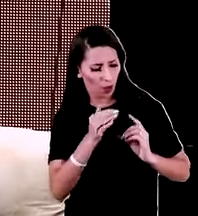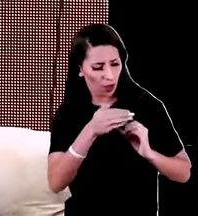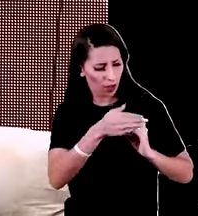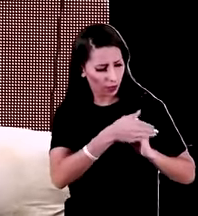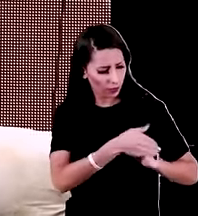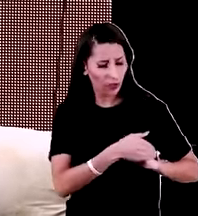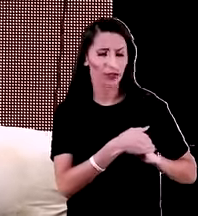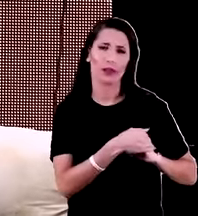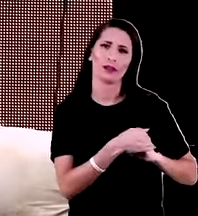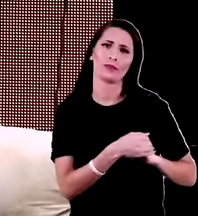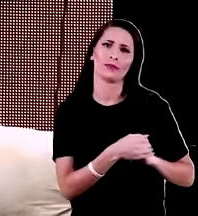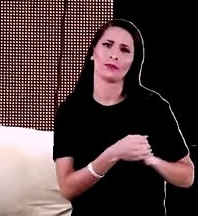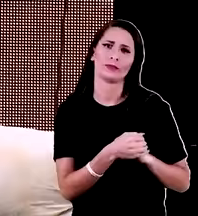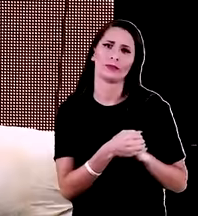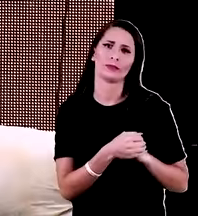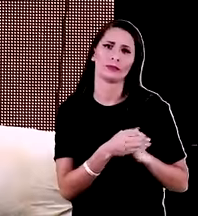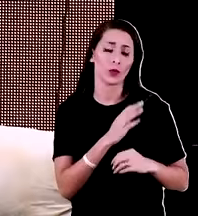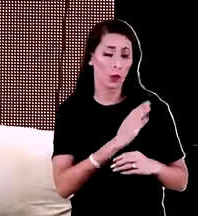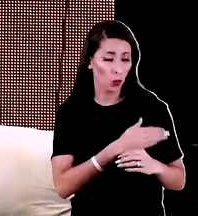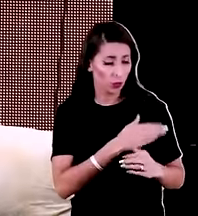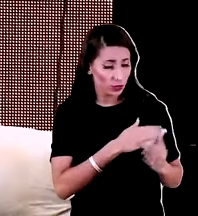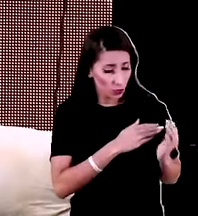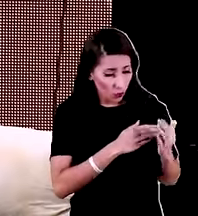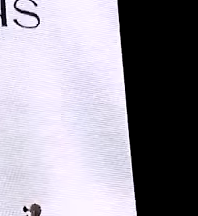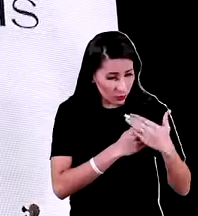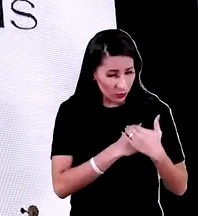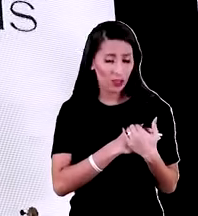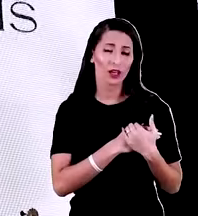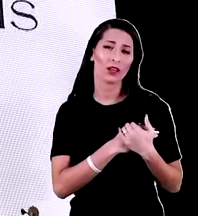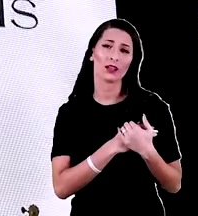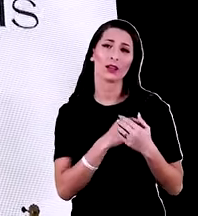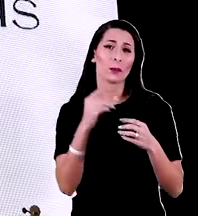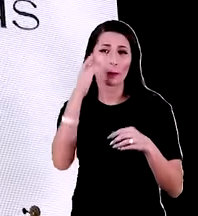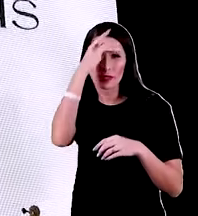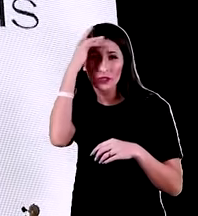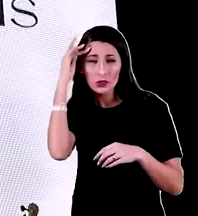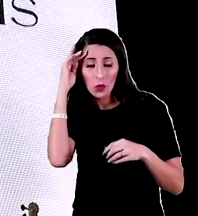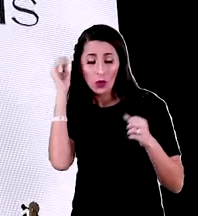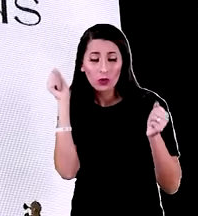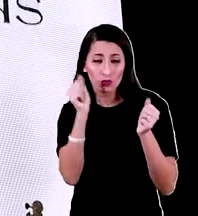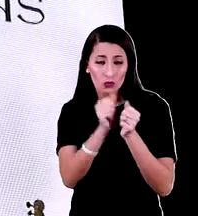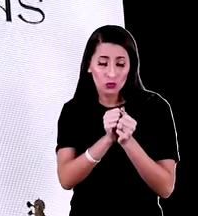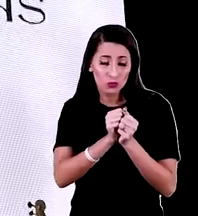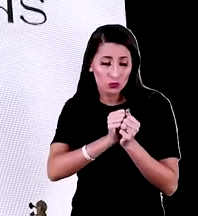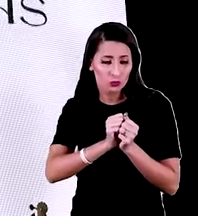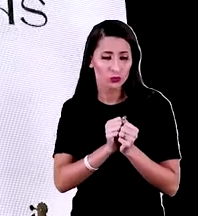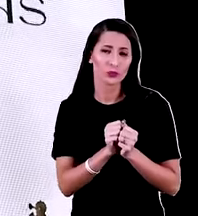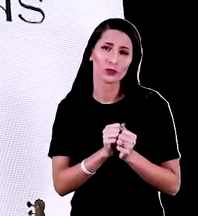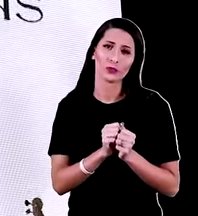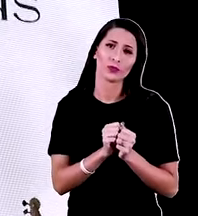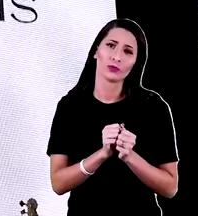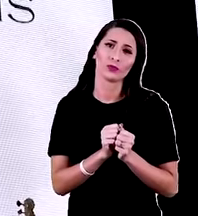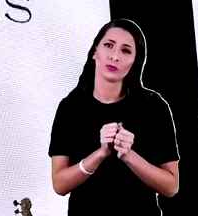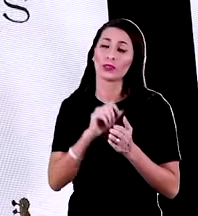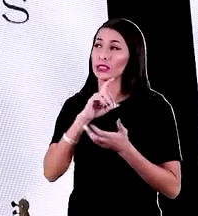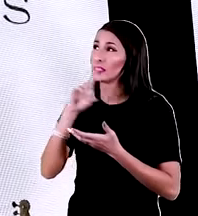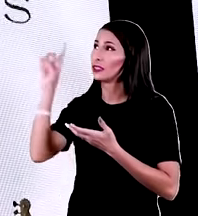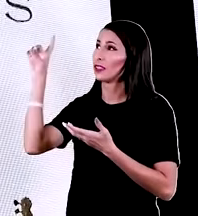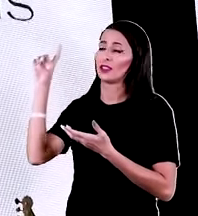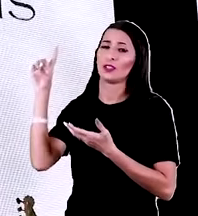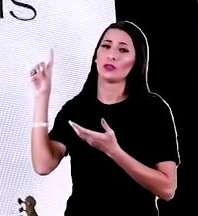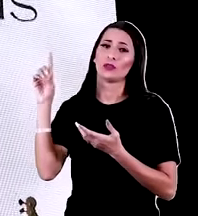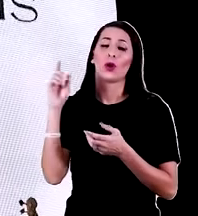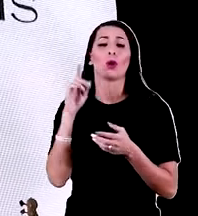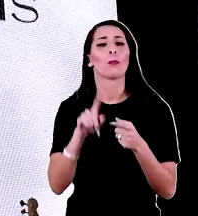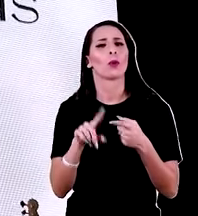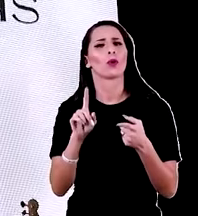tem acesso à nossa vida. É guardar quem tem acesso ao nosso coração. Sabe por quê? Porque, infelizmente, muitas pessoas querem ter acesso